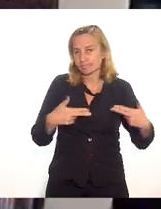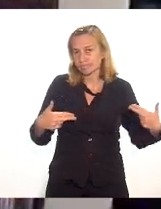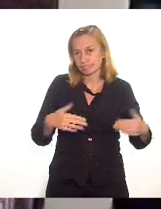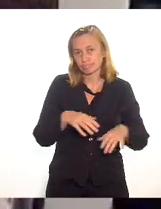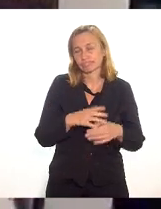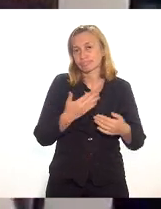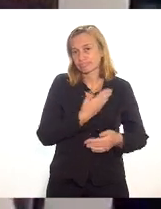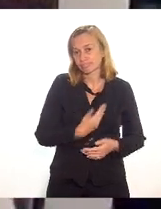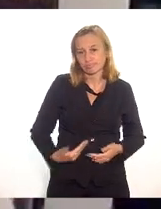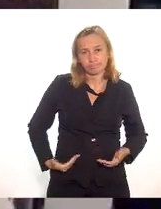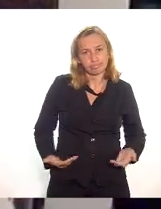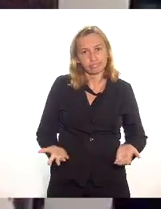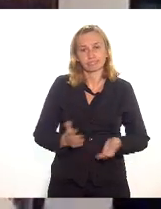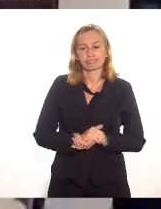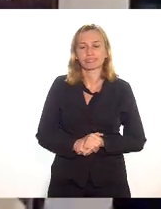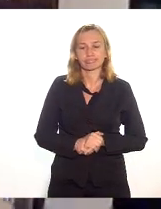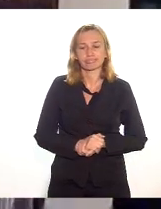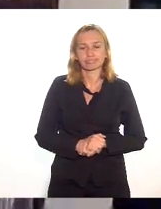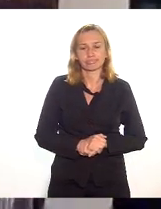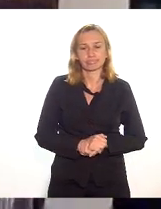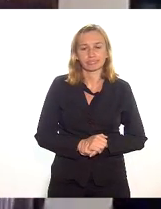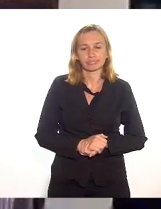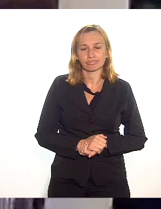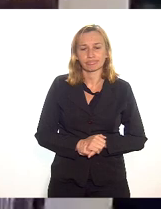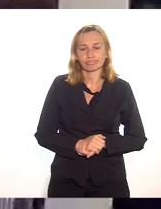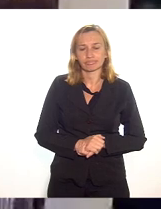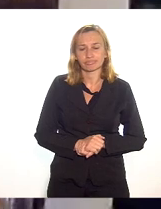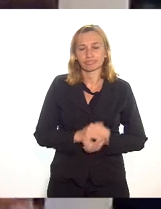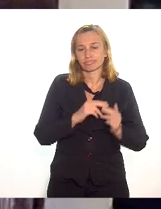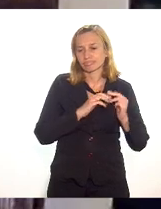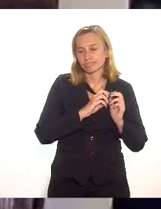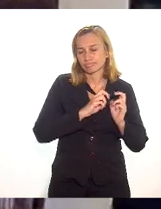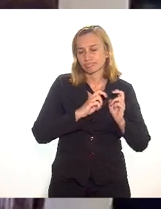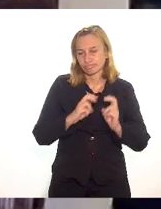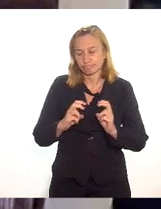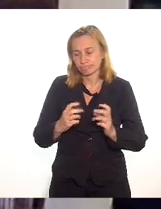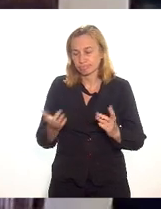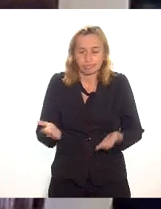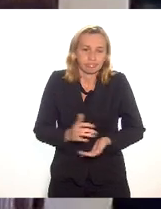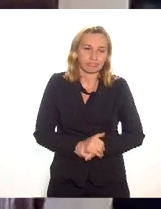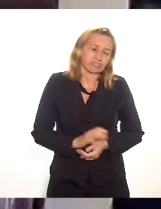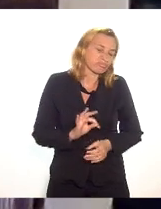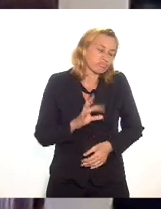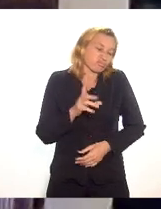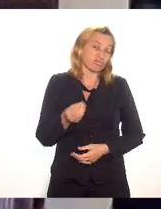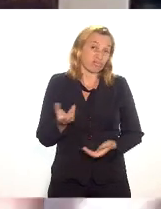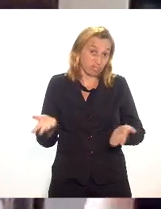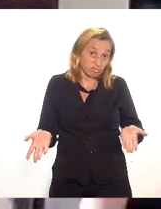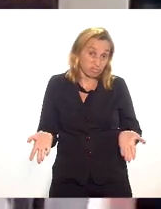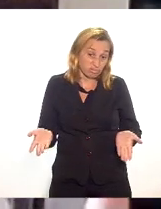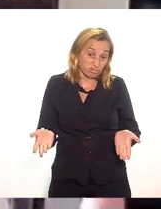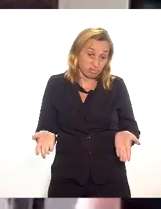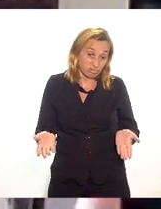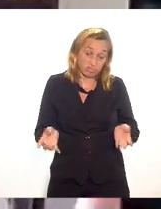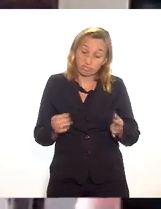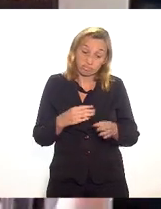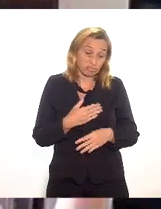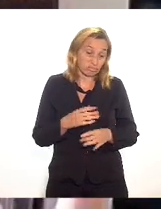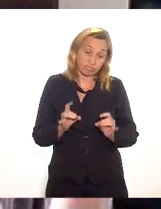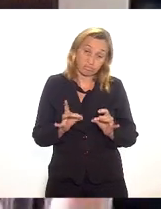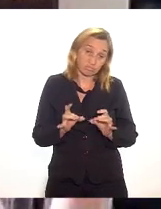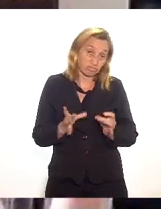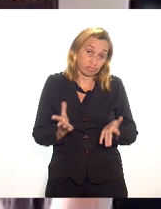a privatização da supervia, ou seja, tudo isto foram